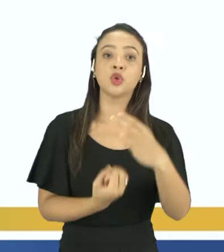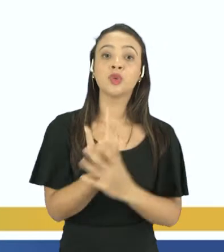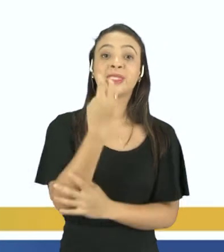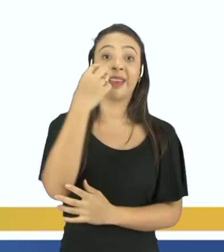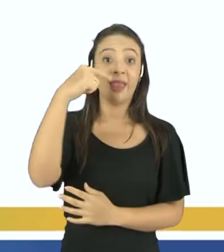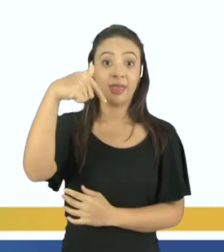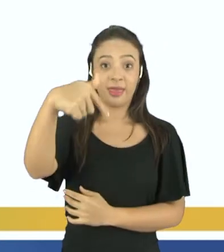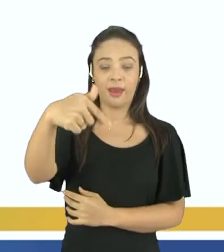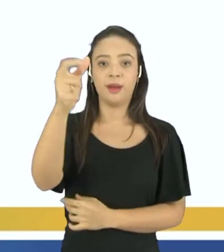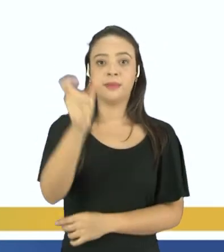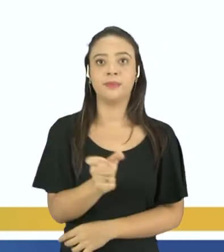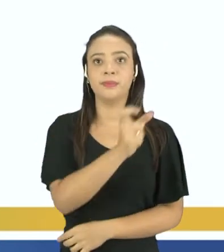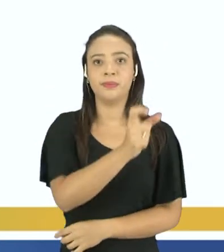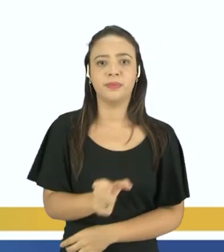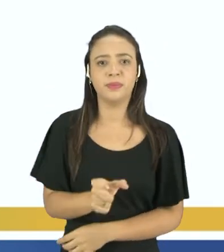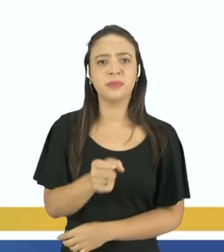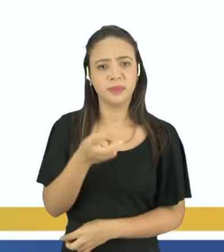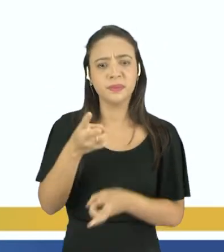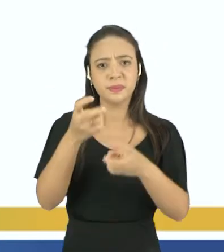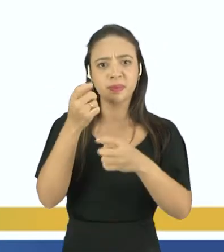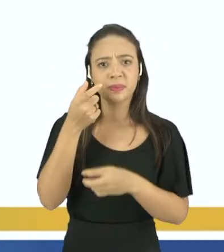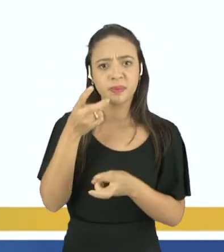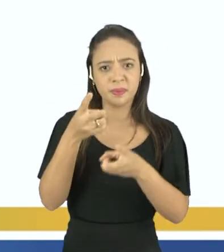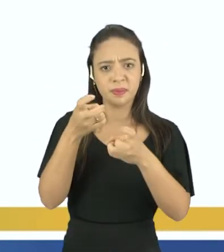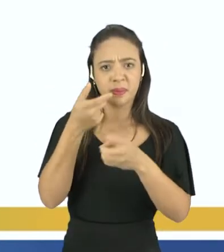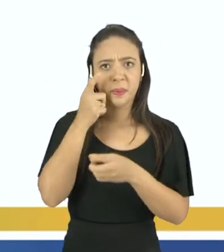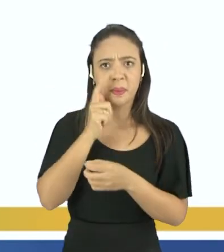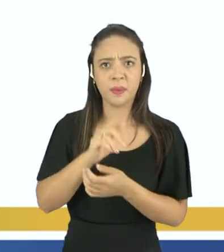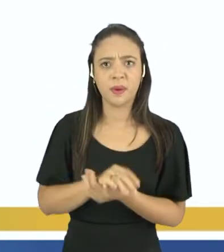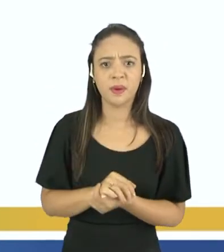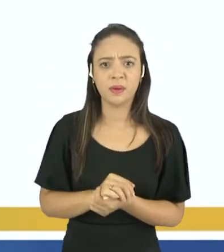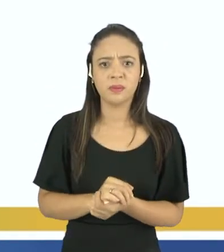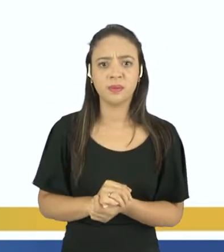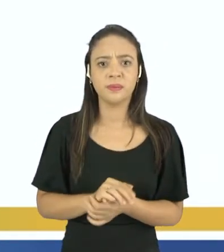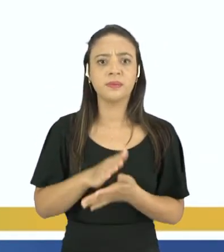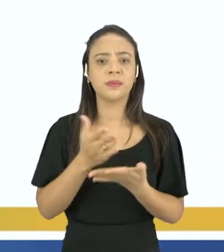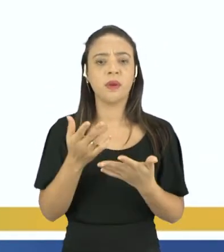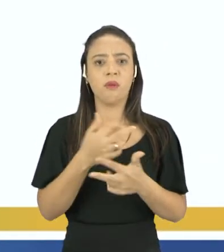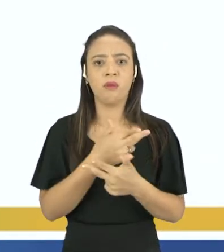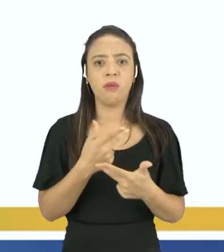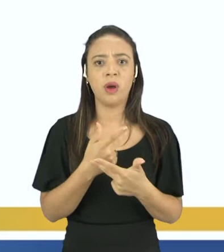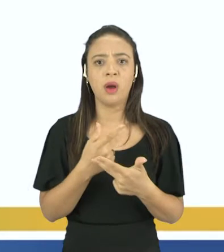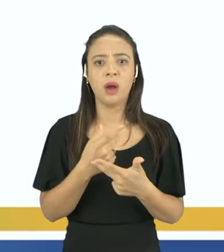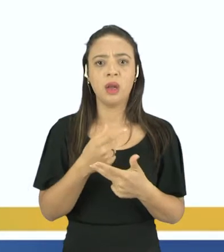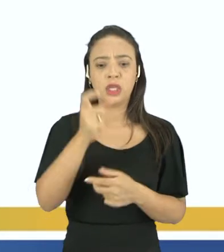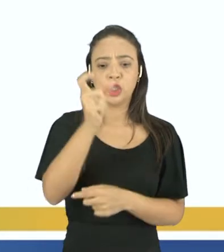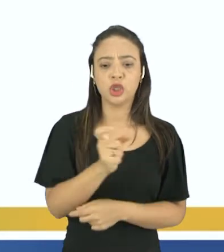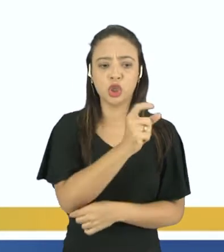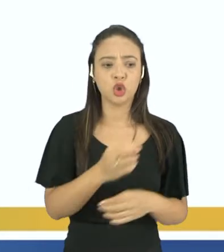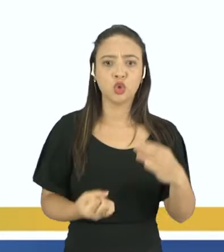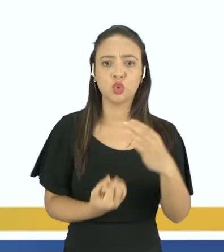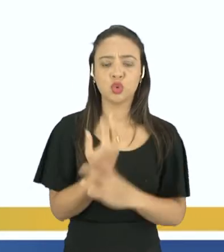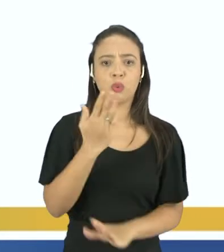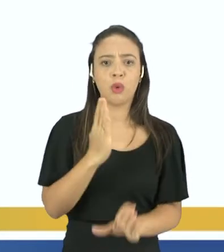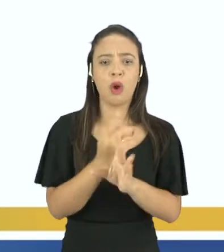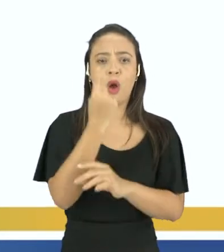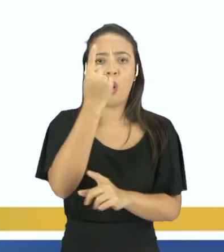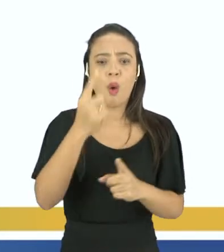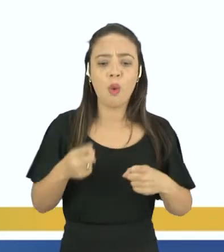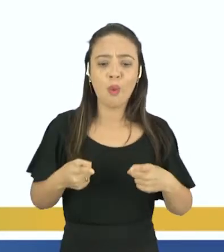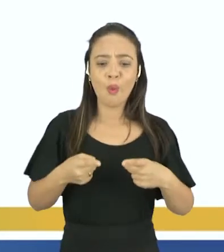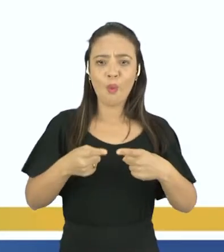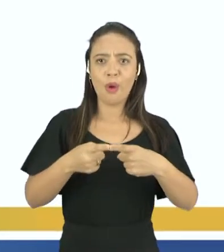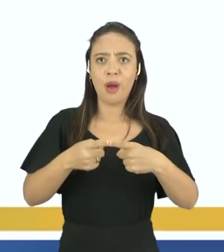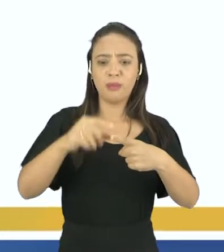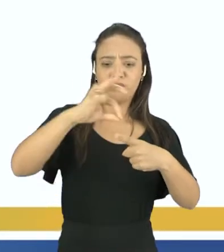7 diagonais estão vendo isso gente então muitas diagonais saem de um único vértice né A partir do momento que a gente observa que essa